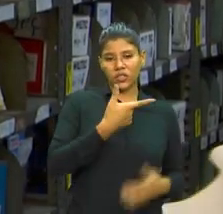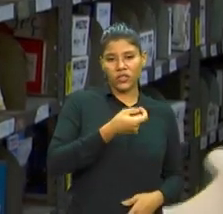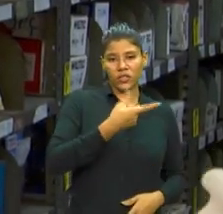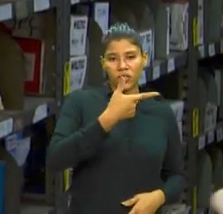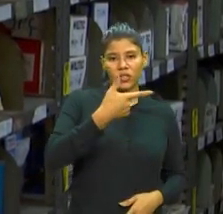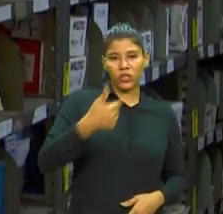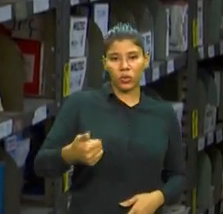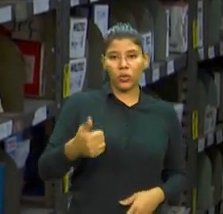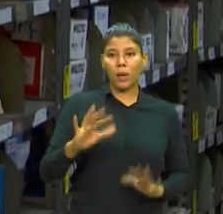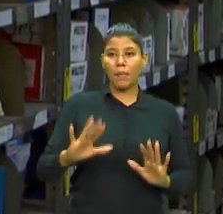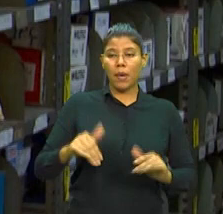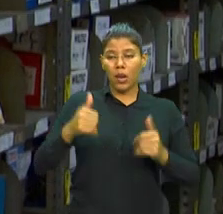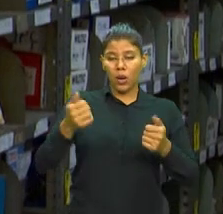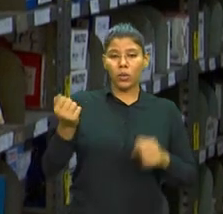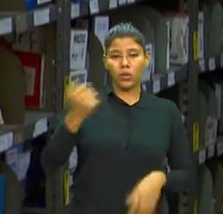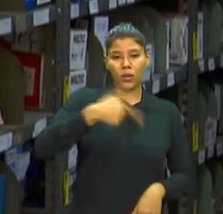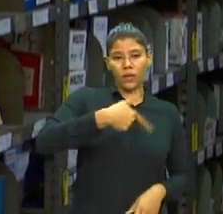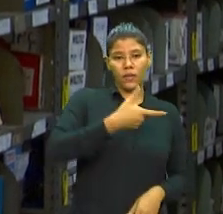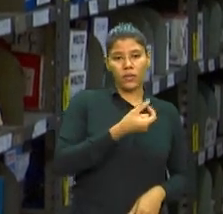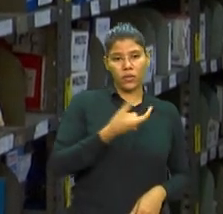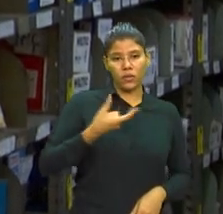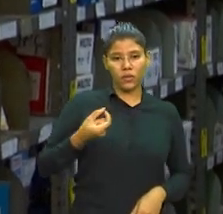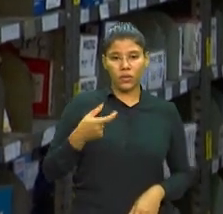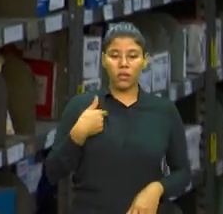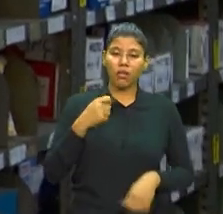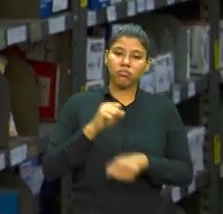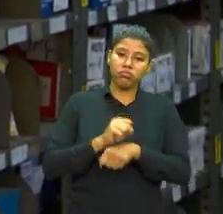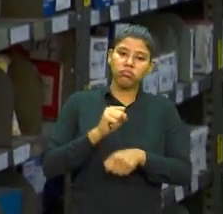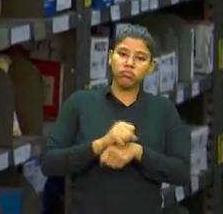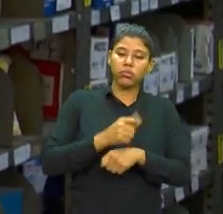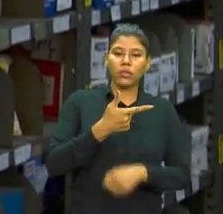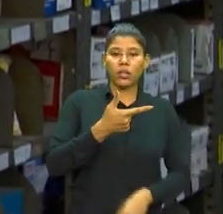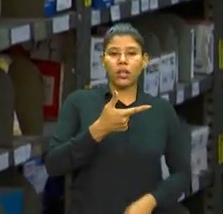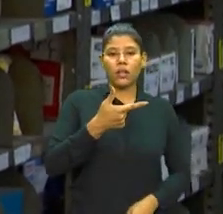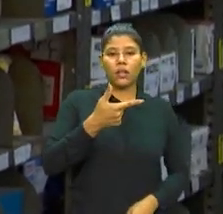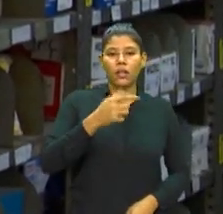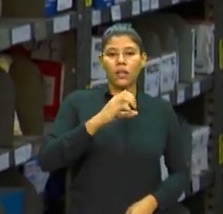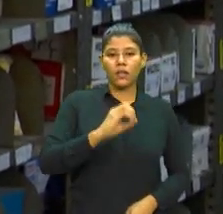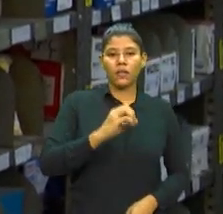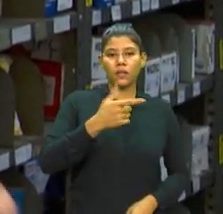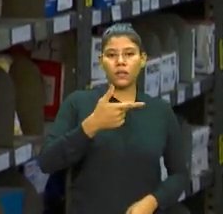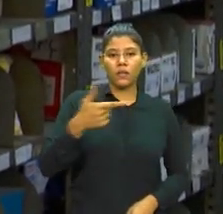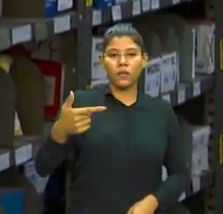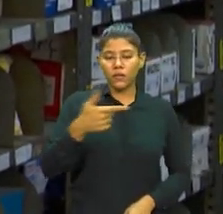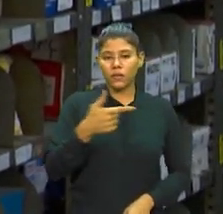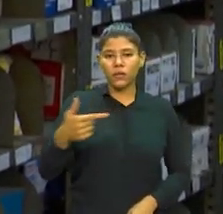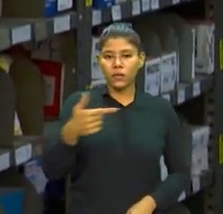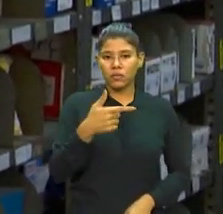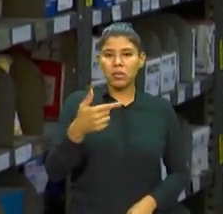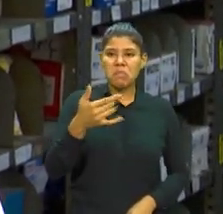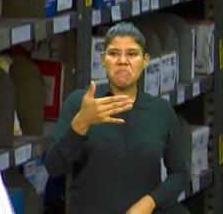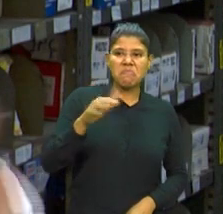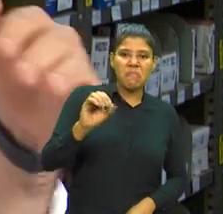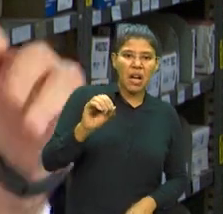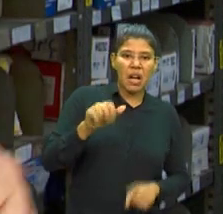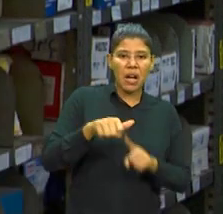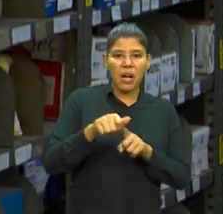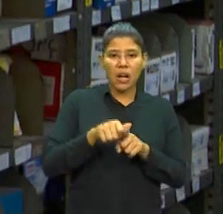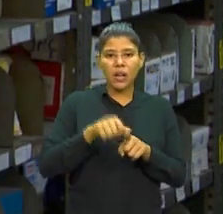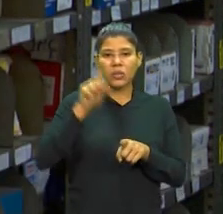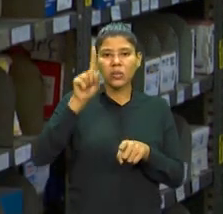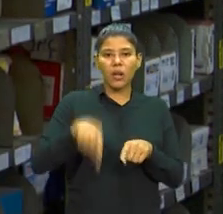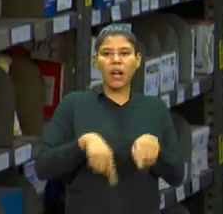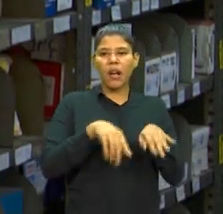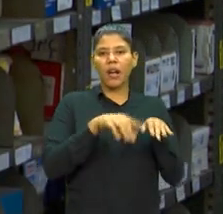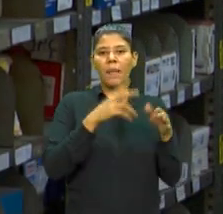2020 certo e a perspectiva para 2022 cremos que a partir de março regularizar essa falta